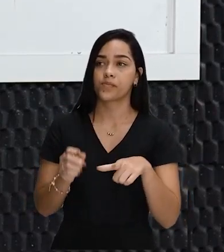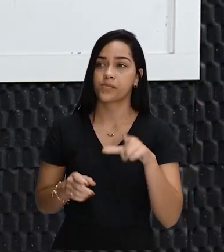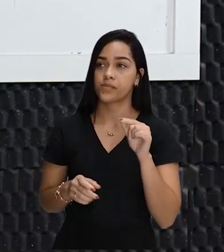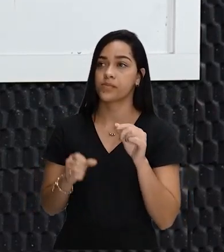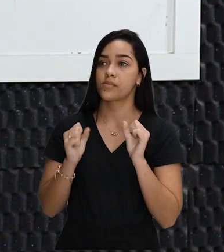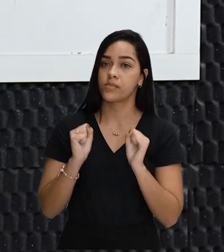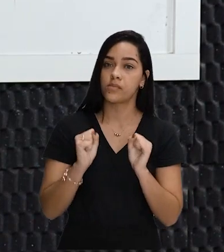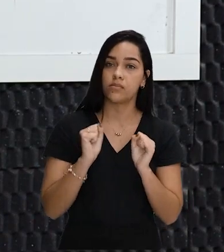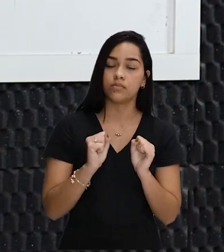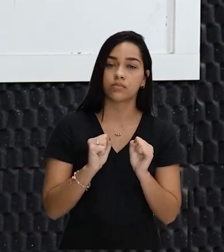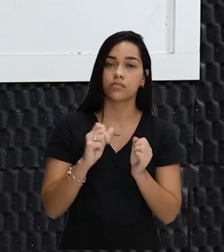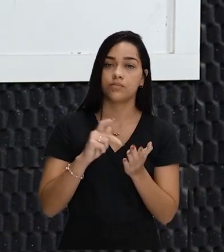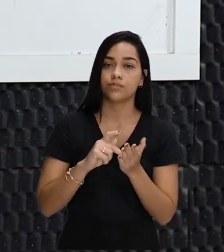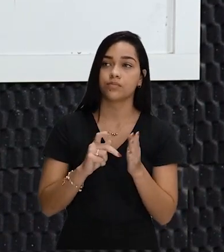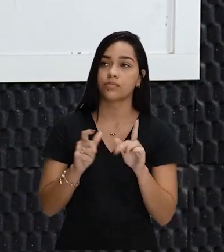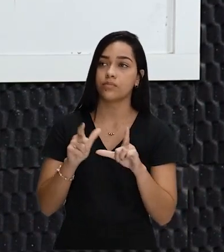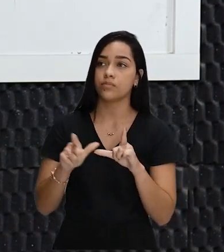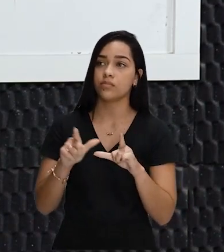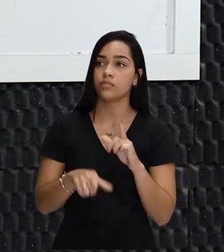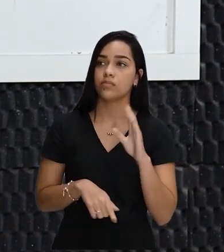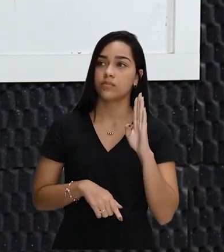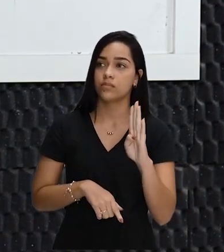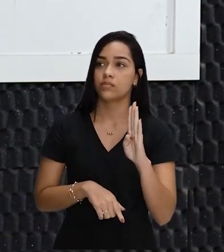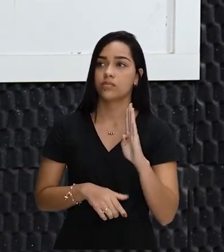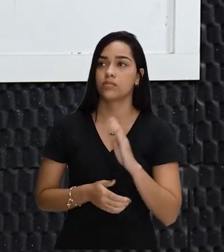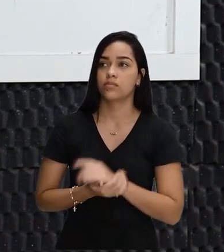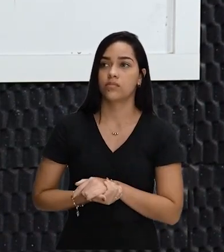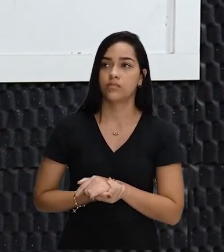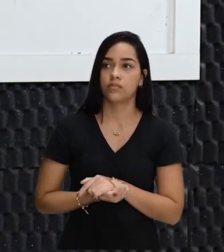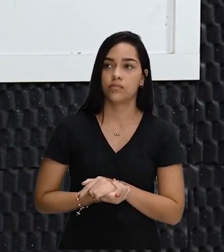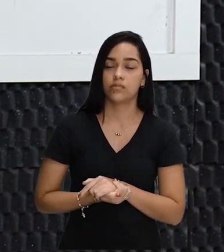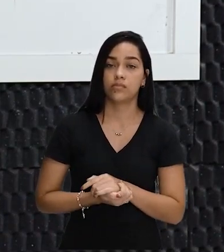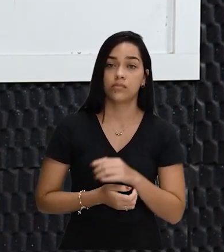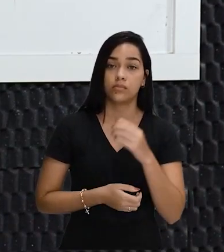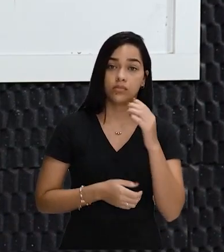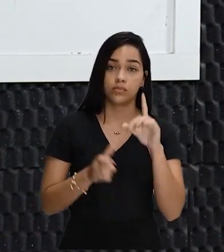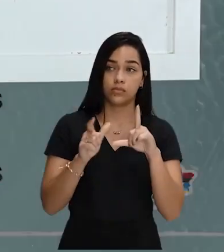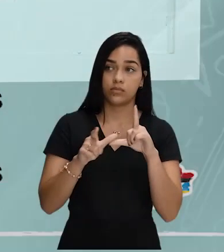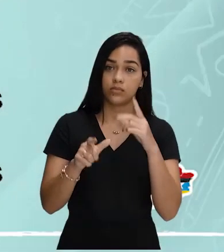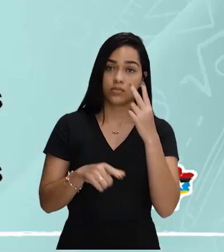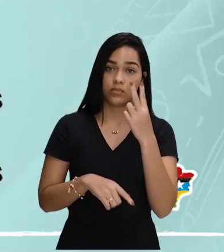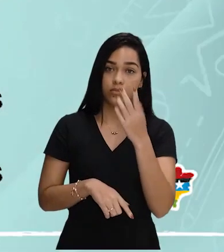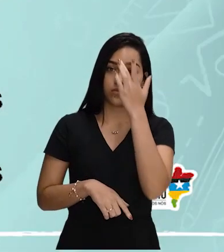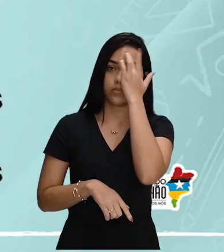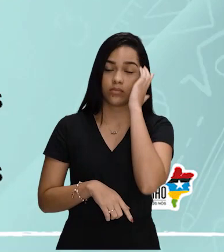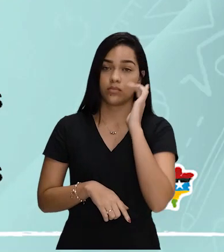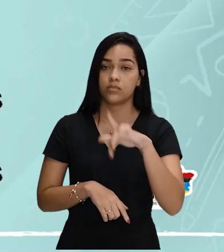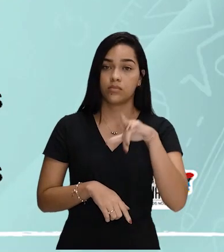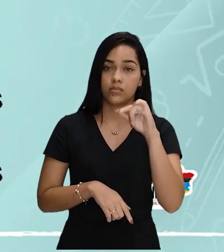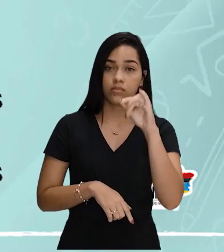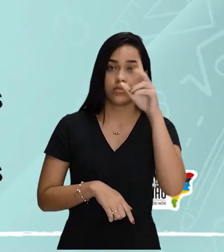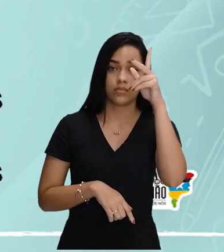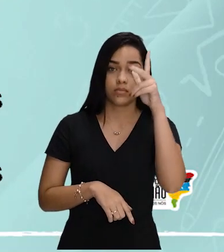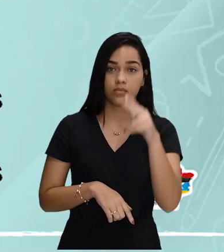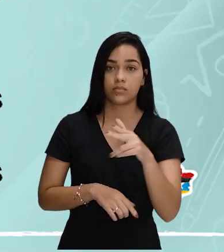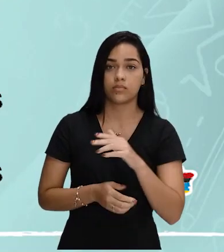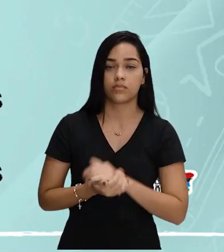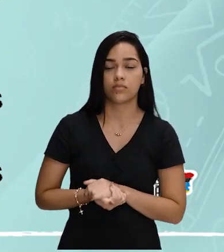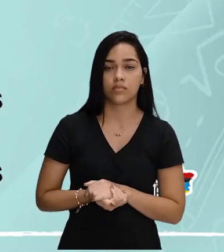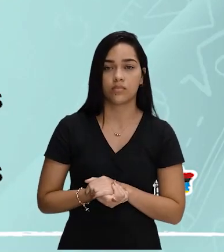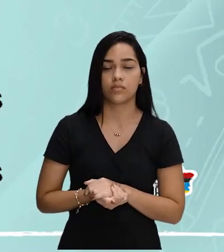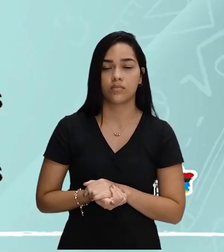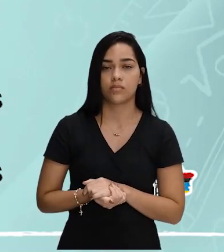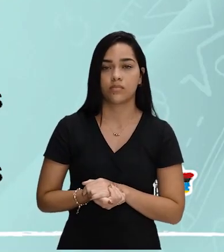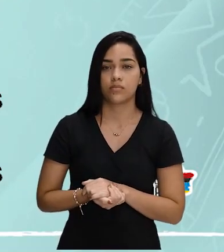que pode ser verdadeiro é a letra B dois candidatos assinalaram exatamente as mesmas alternativas na verdade